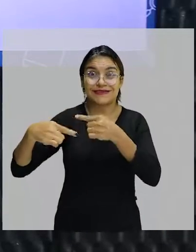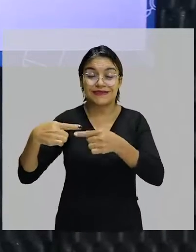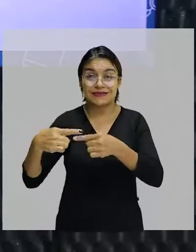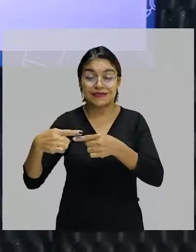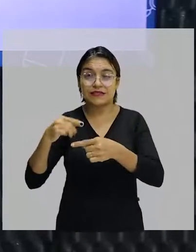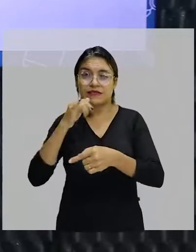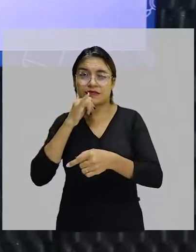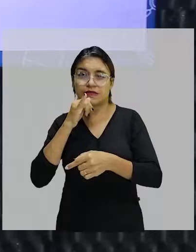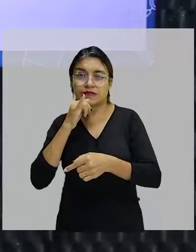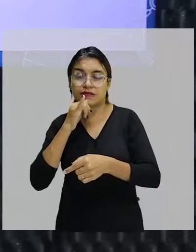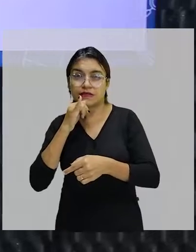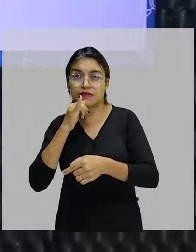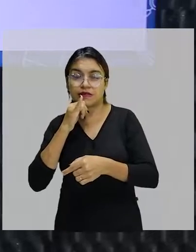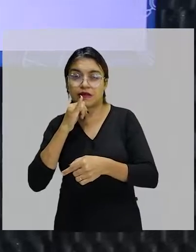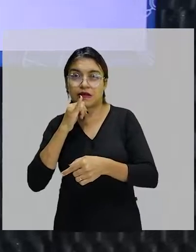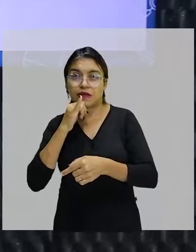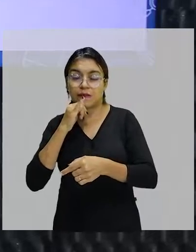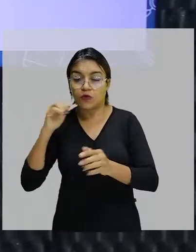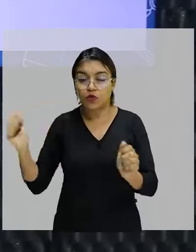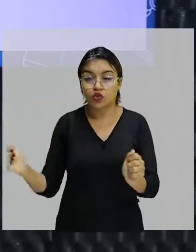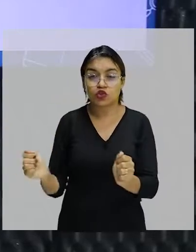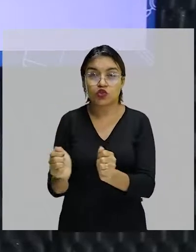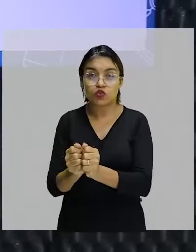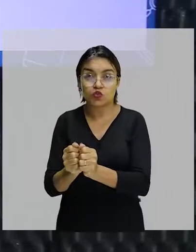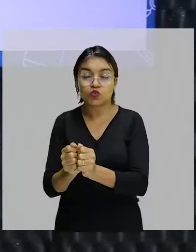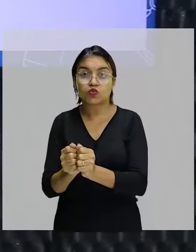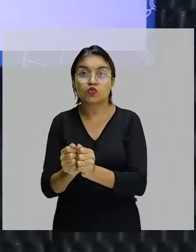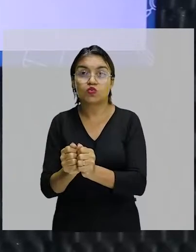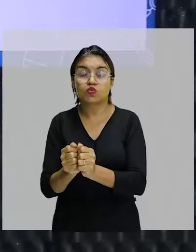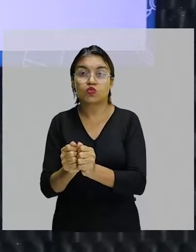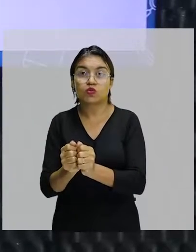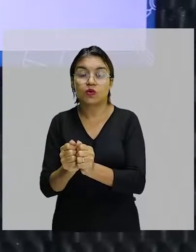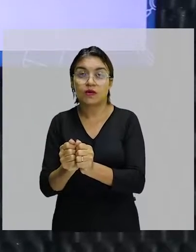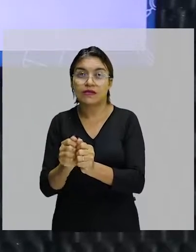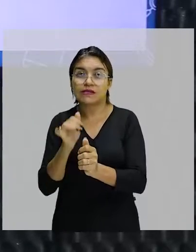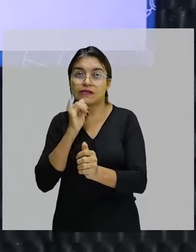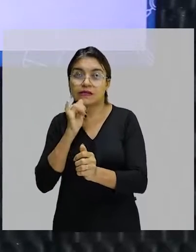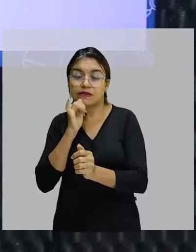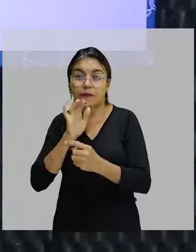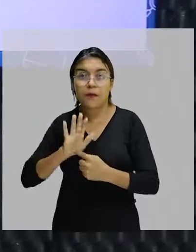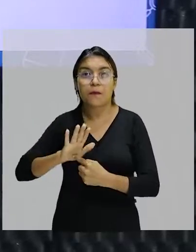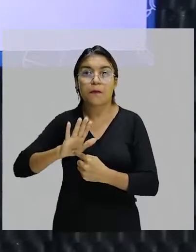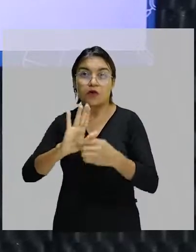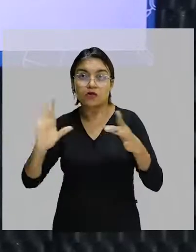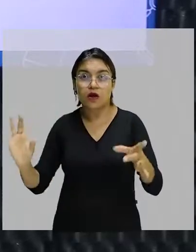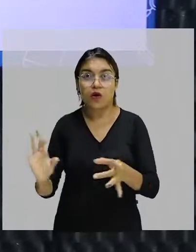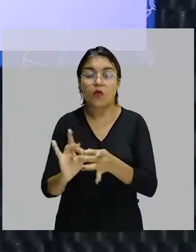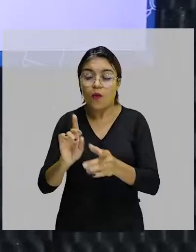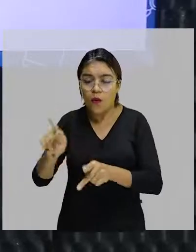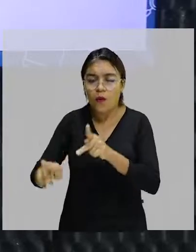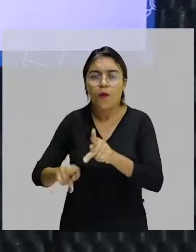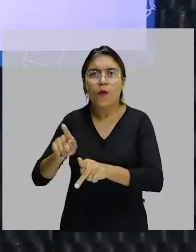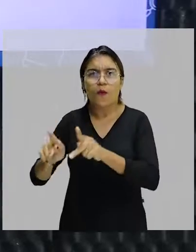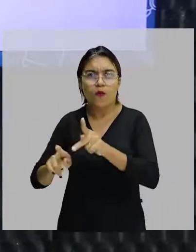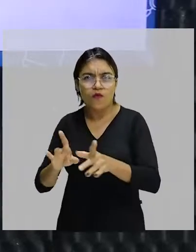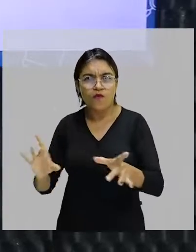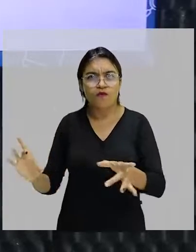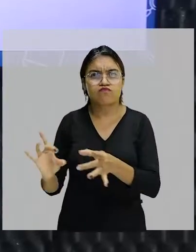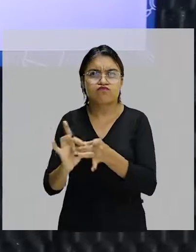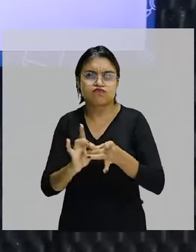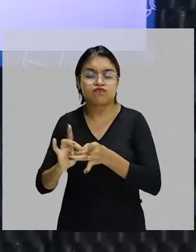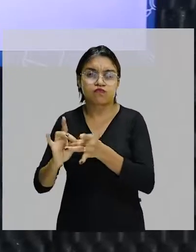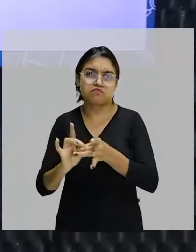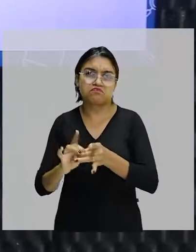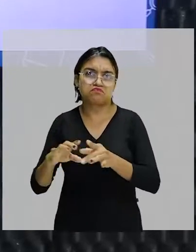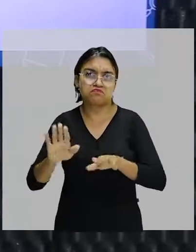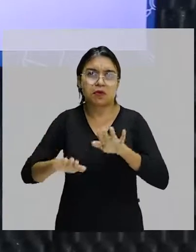se juntam em defesa dessa consciência de unidade, tá? Como um povo único, independente se eles estão na